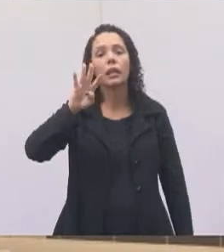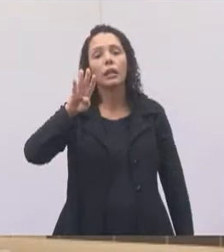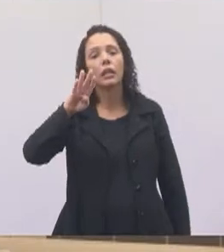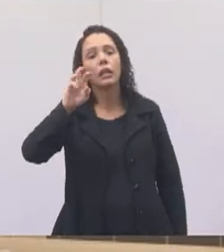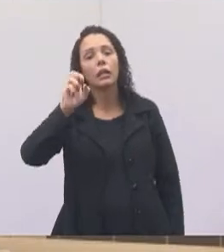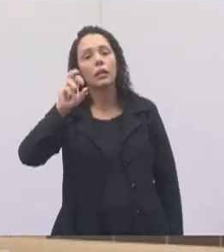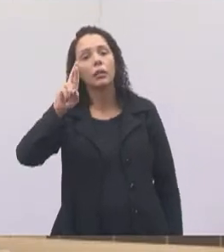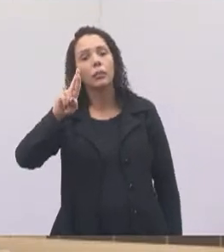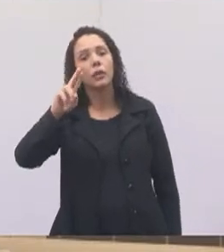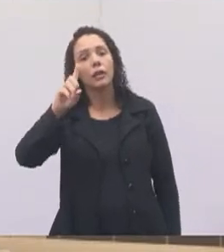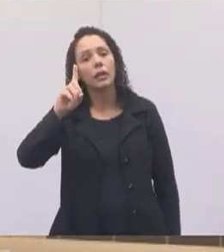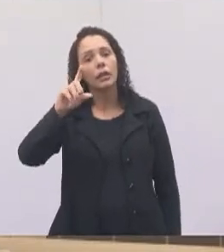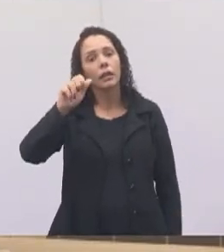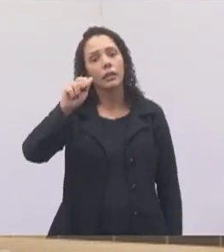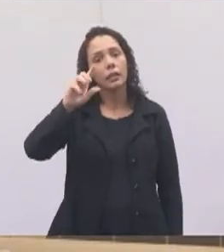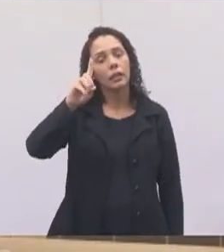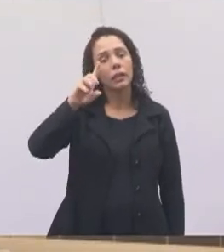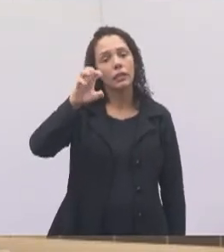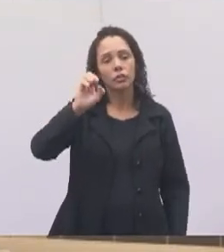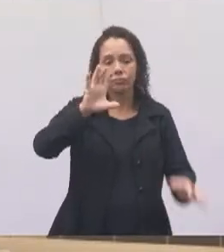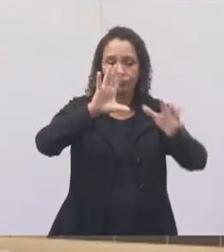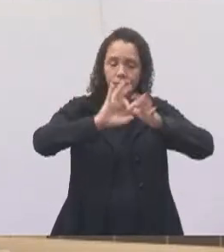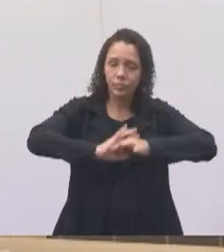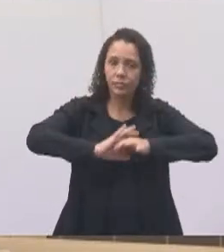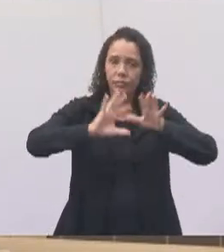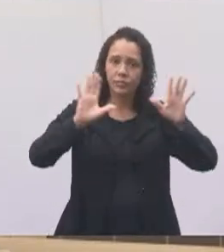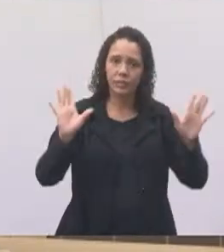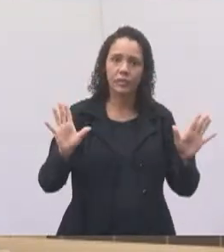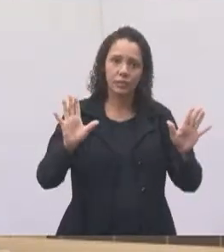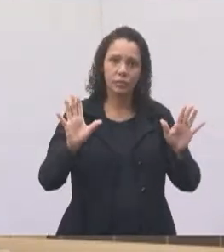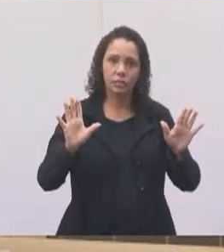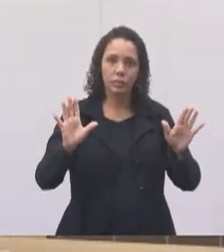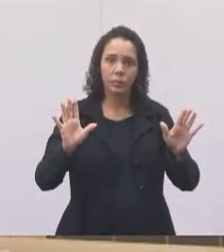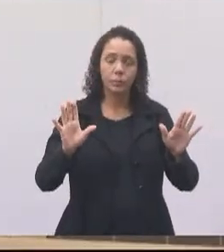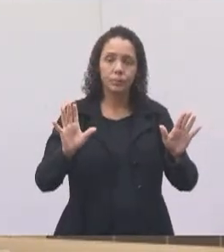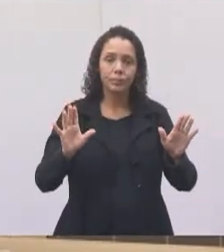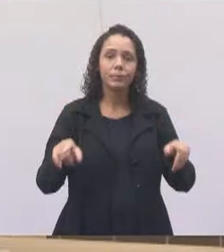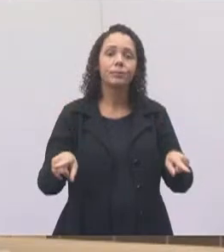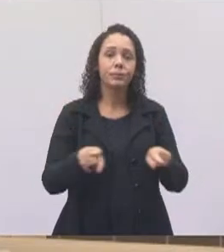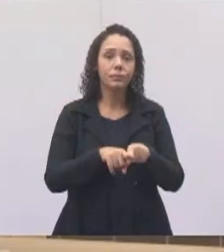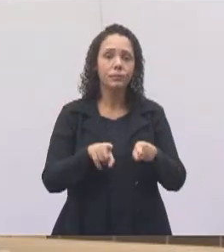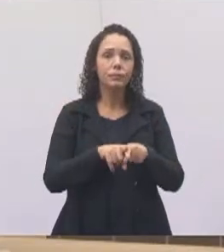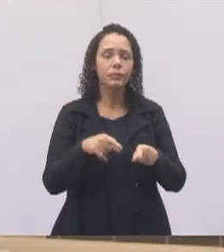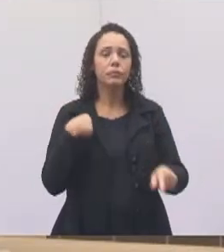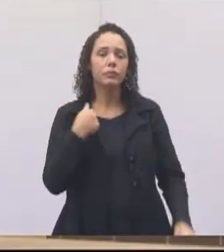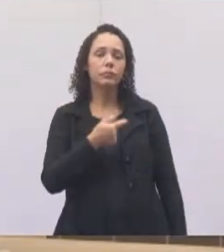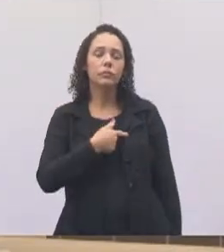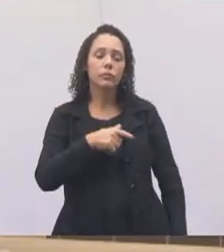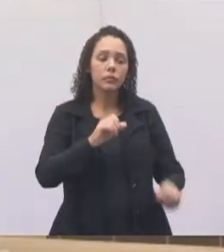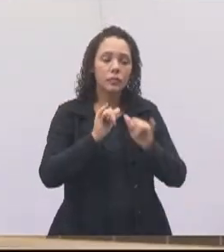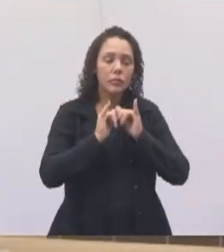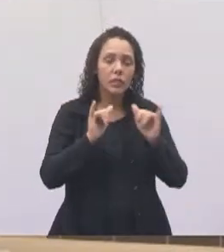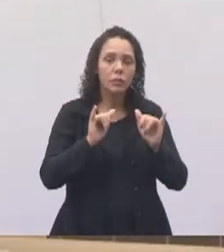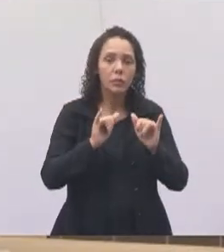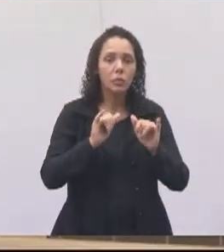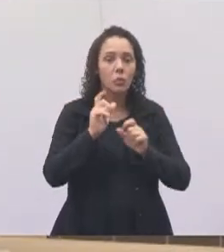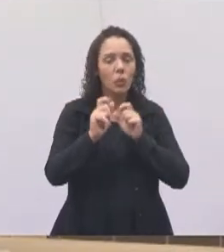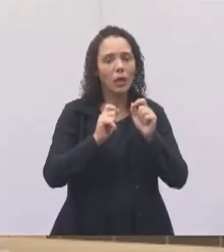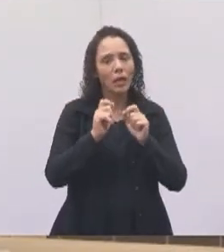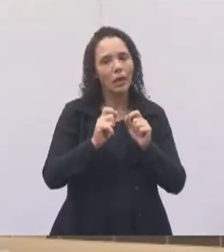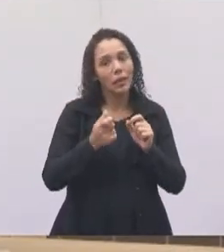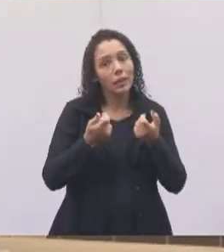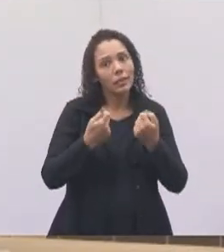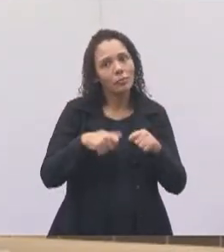a gente não manda em ninguém, a gente sugere. Inclusive, nós sugerimos também que houvesse a questão da mudança do dia. Por